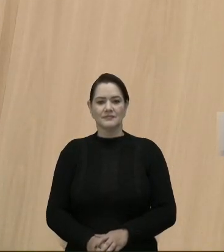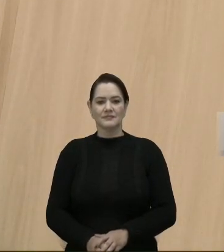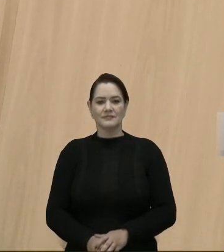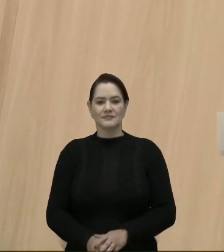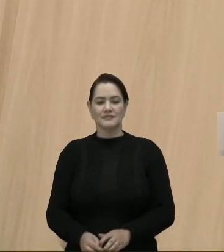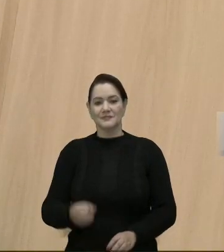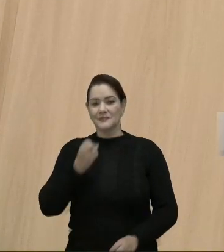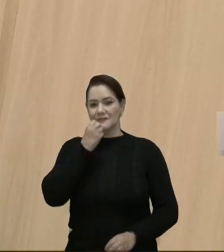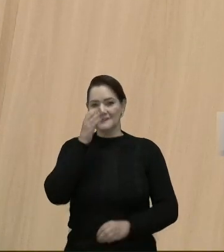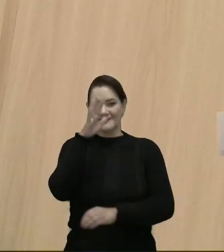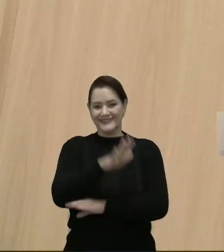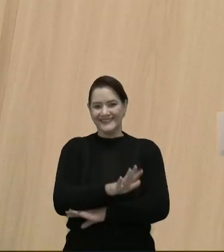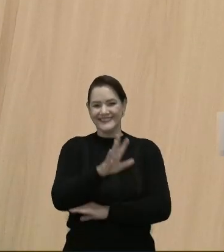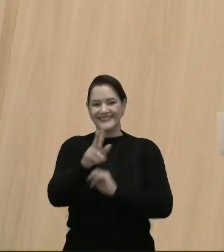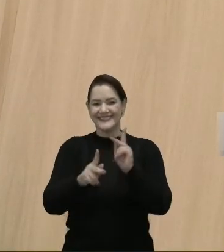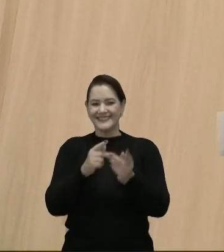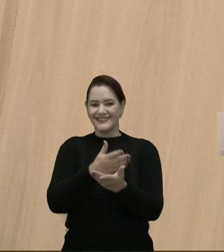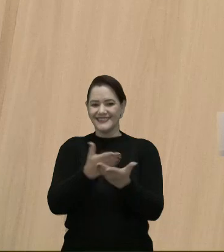Boa tarde, pessoal.